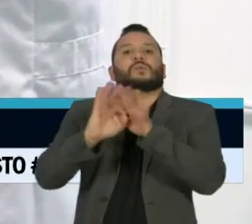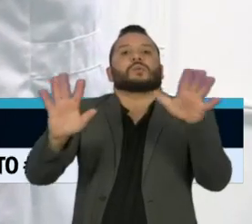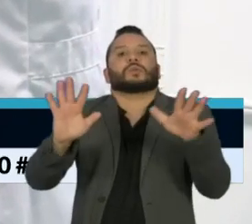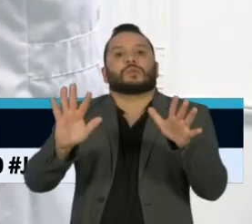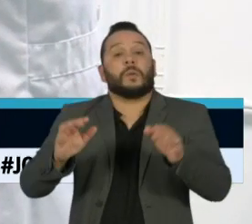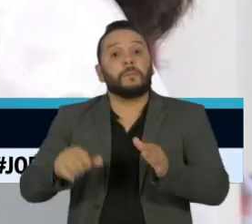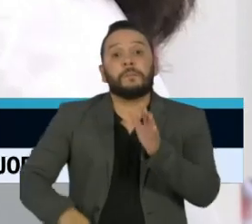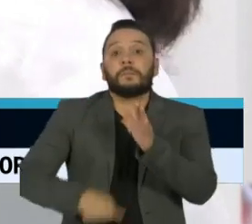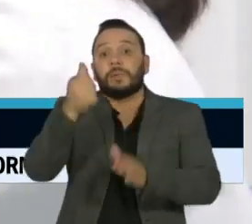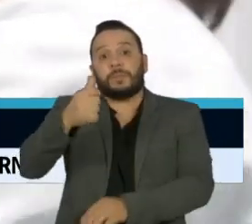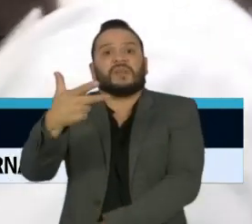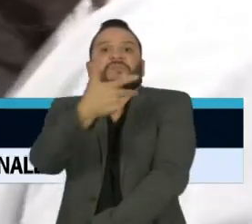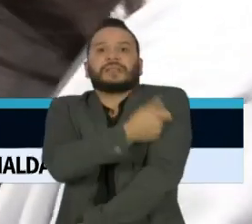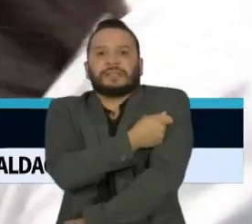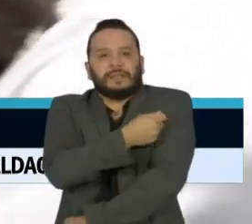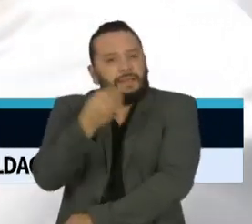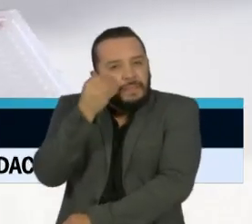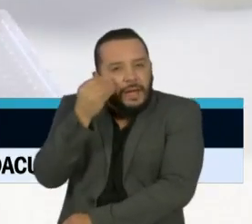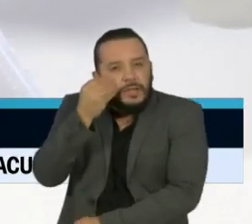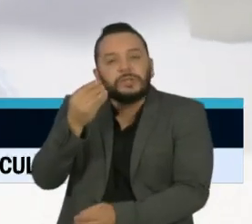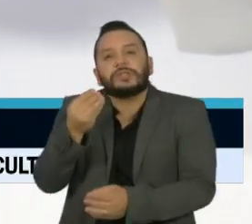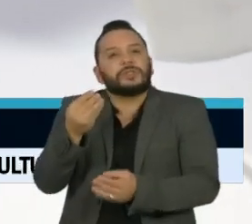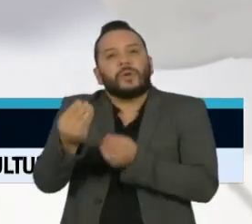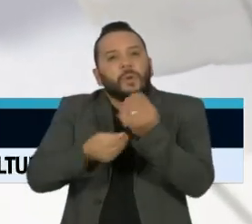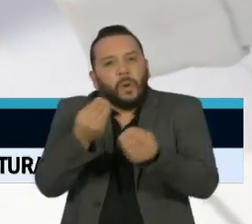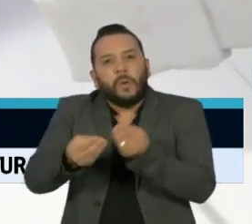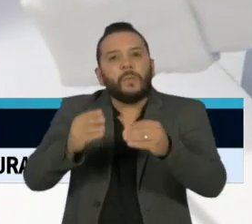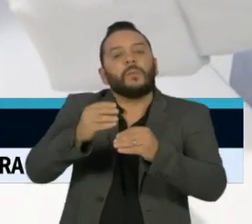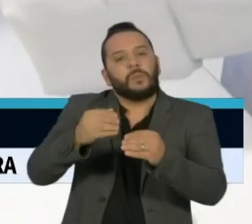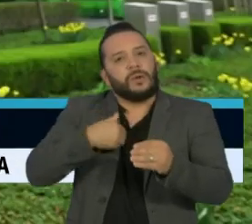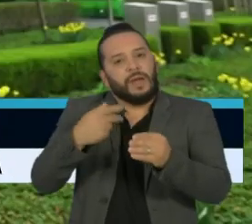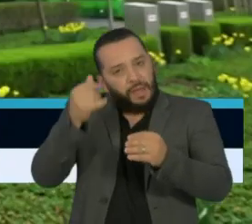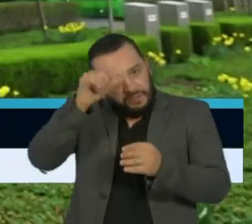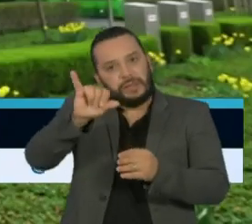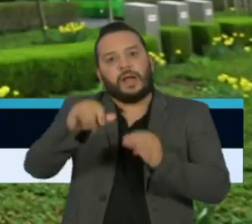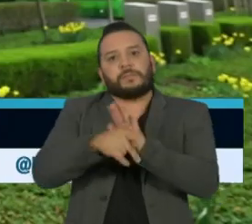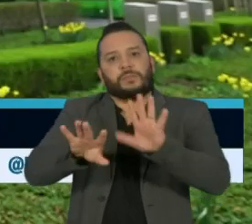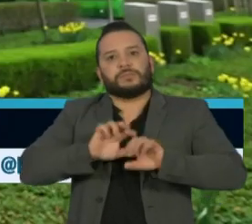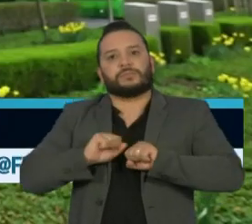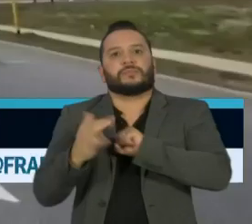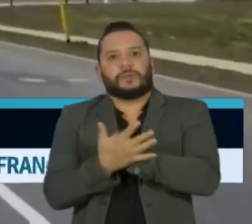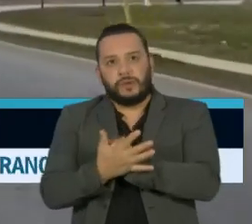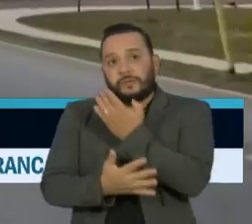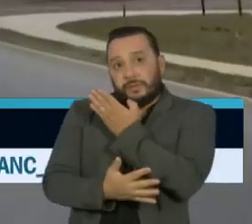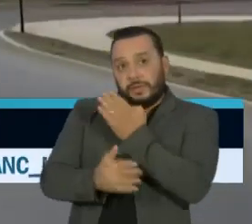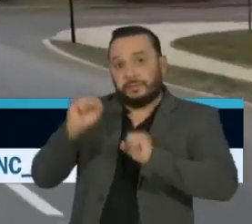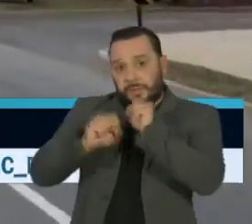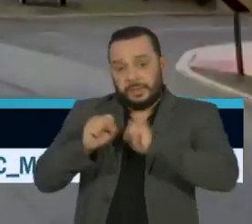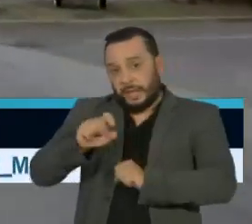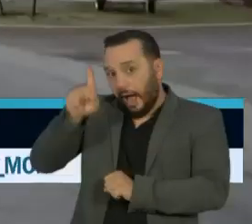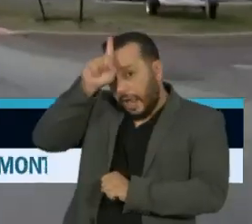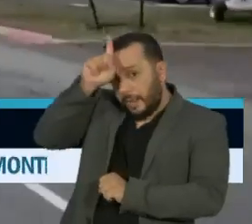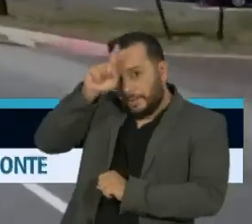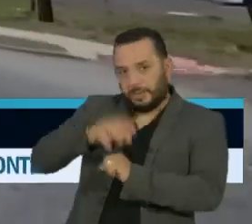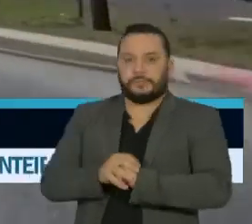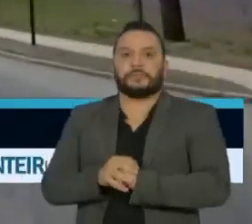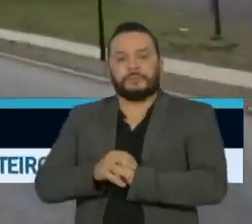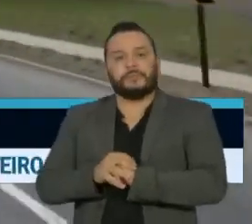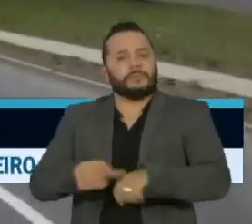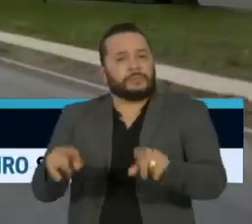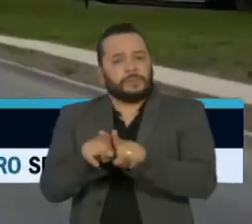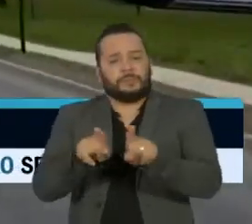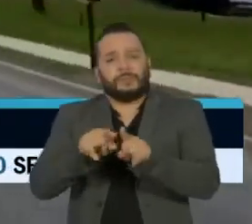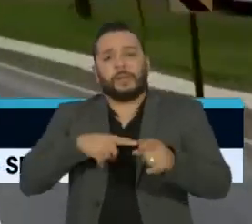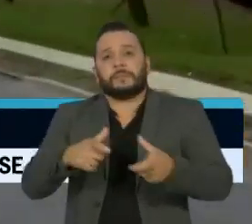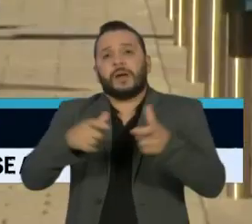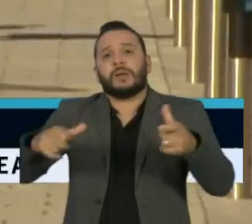primeira vacina contra a Covid-19, desenvolvida pela empresa alemã BioNTech. A maioria das nações